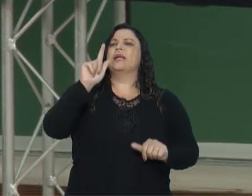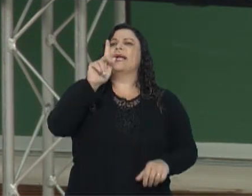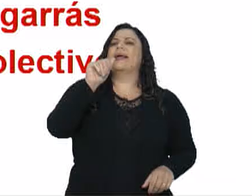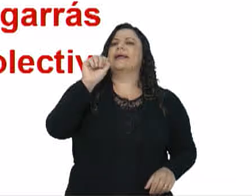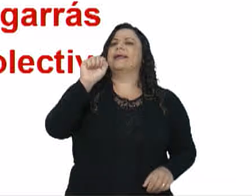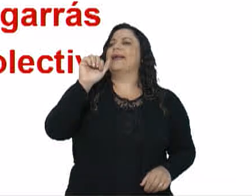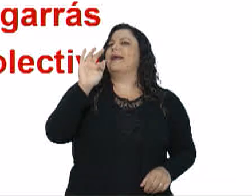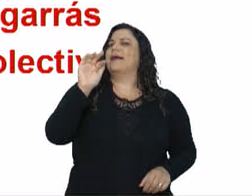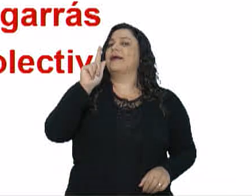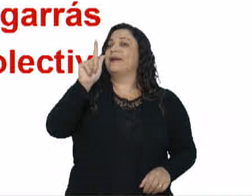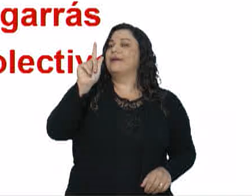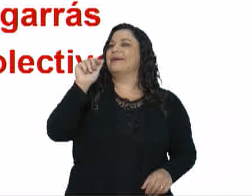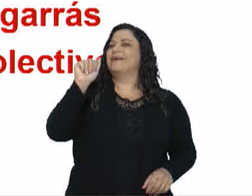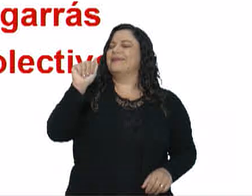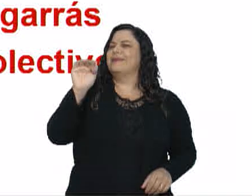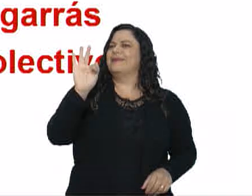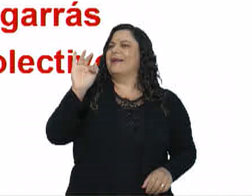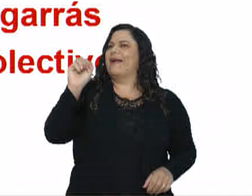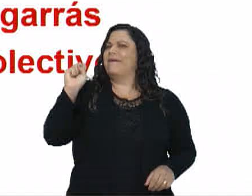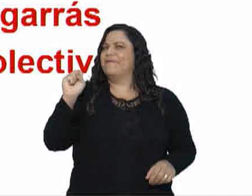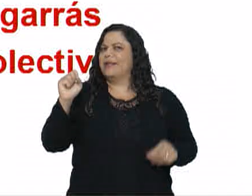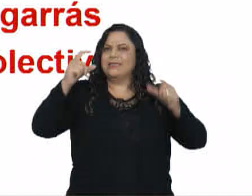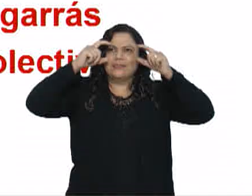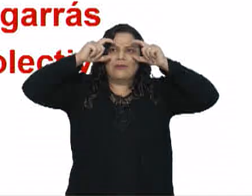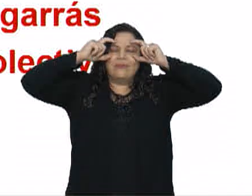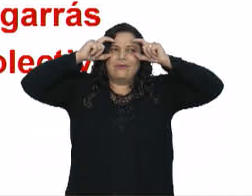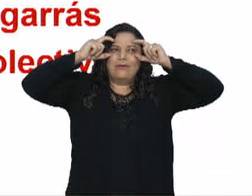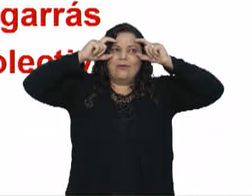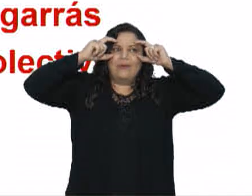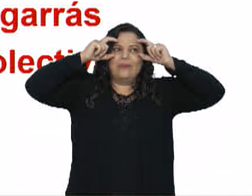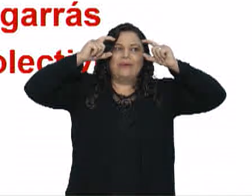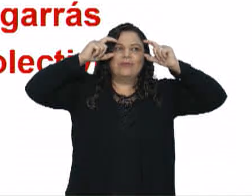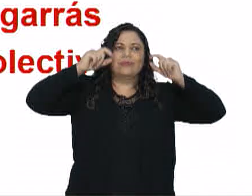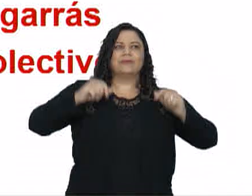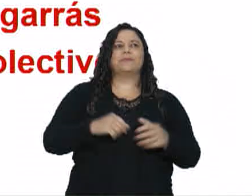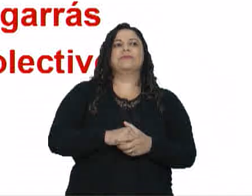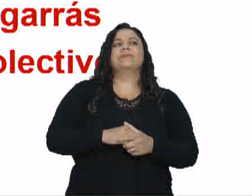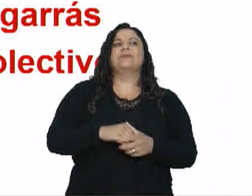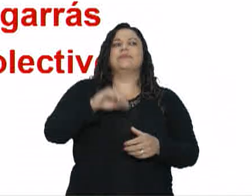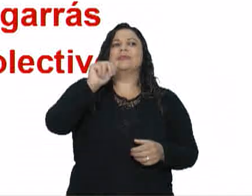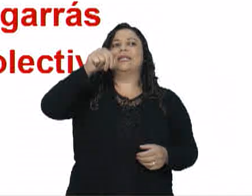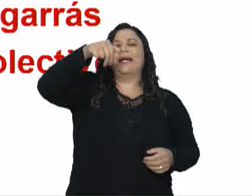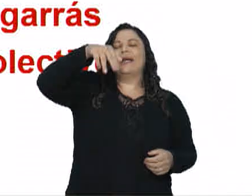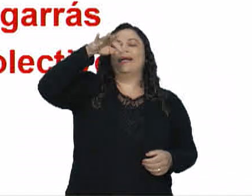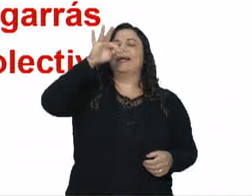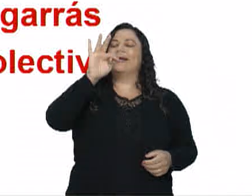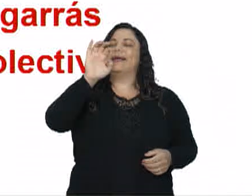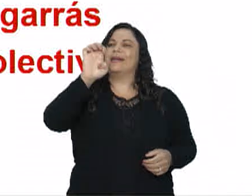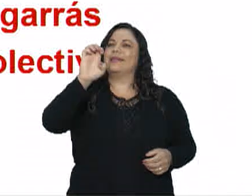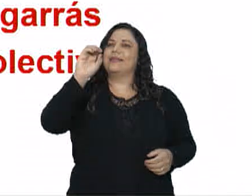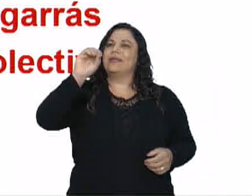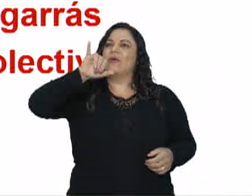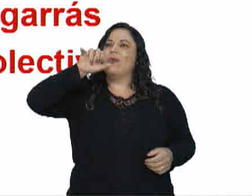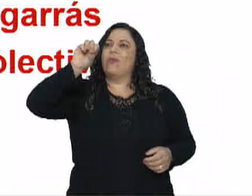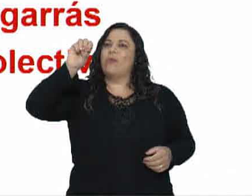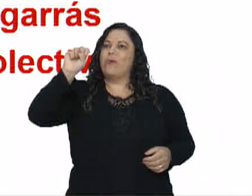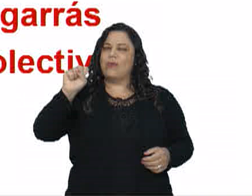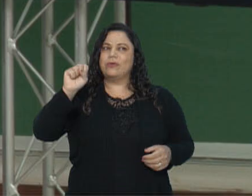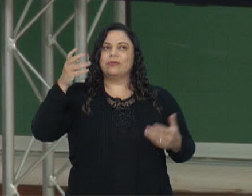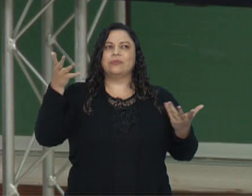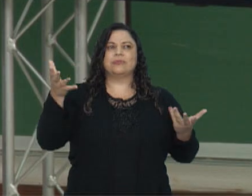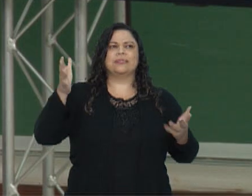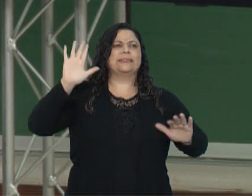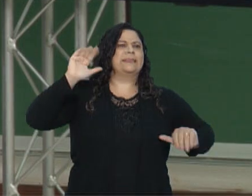os acordais gafas, óculos. Já na América, alguns países dizem anteojos. Em Espanha, por